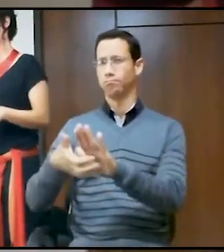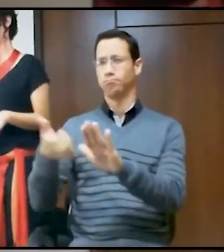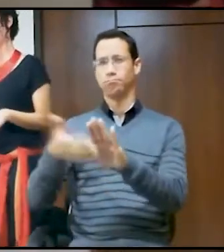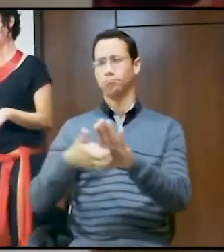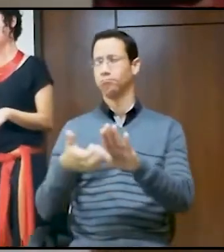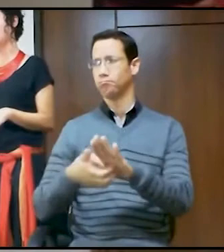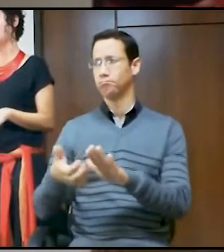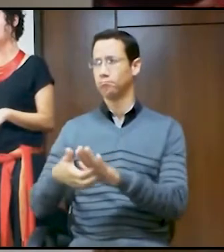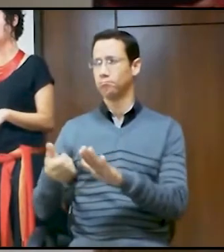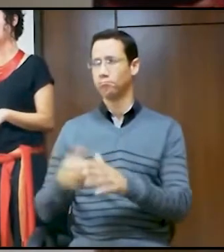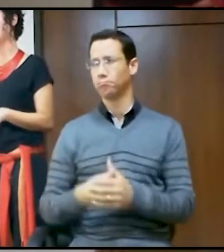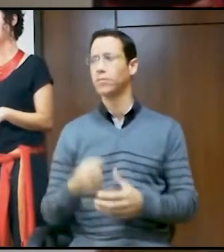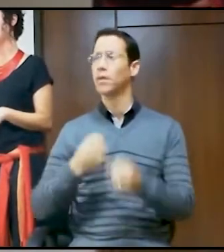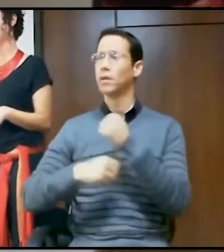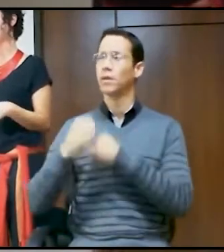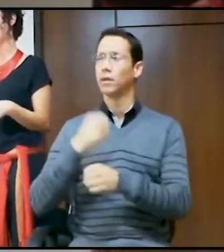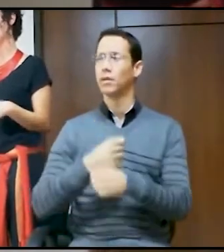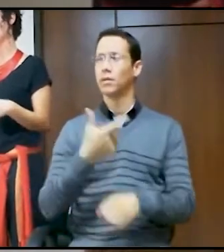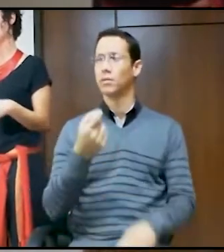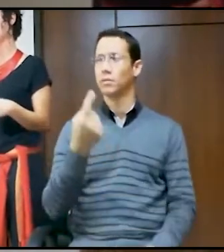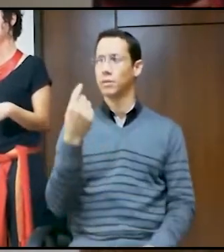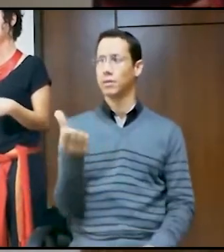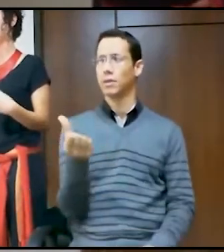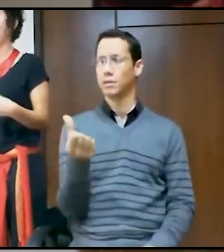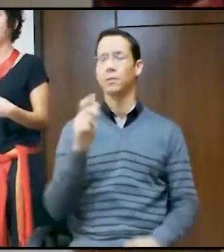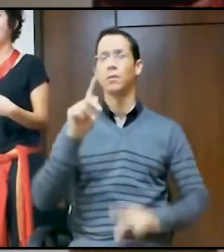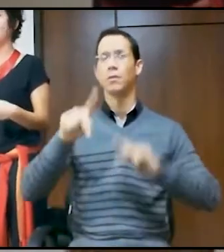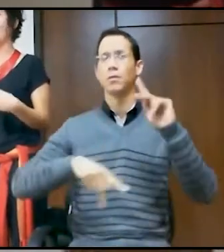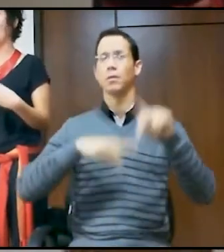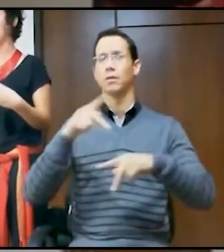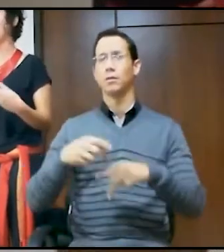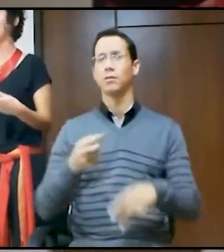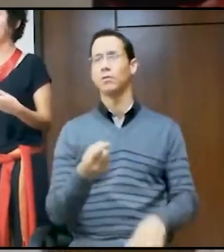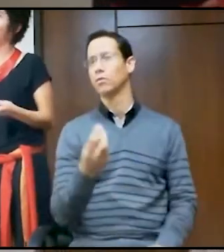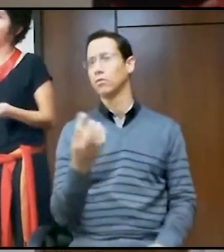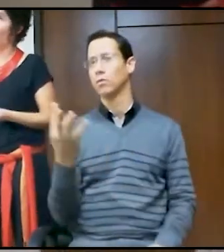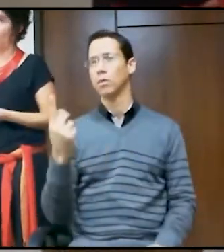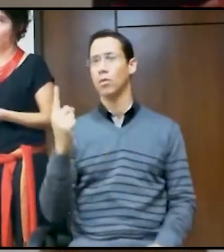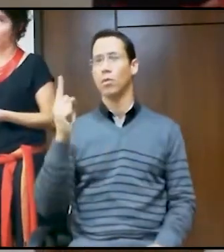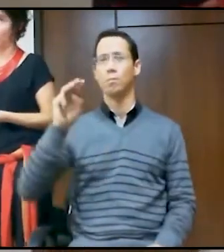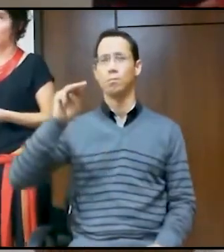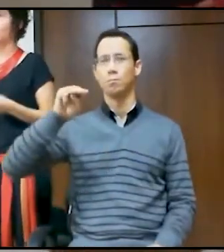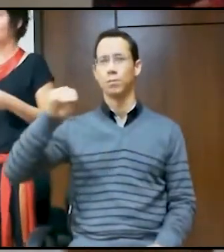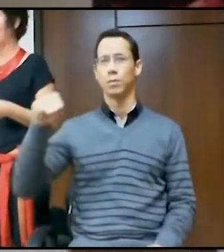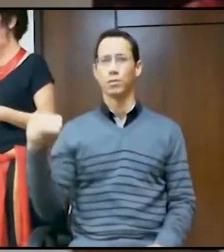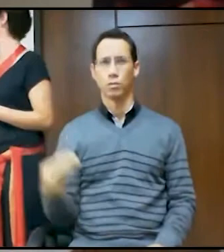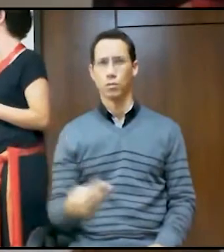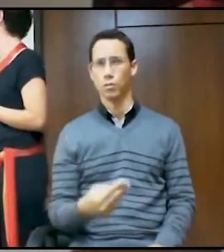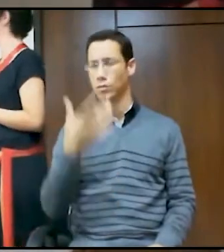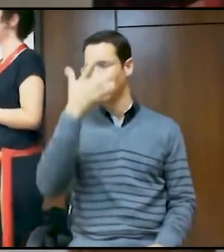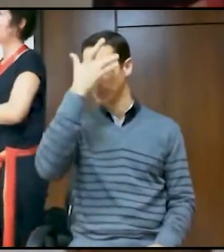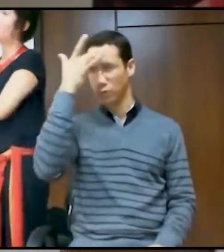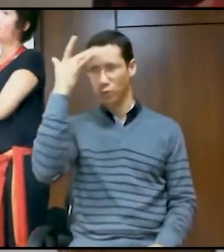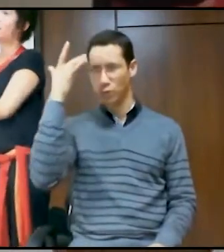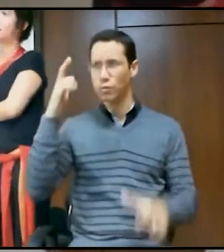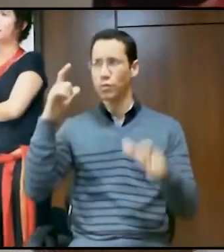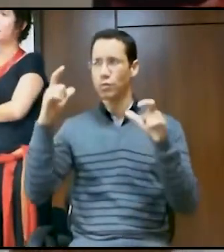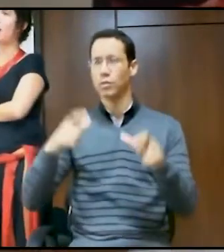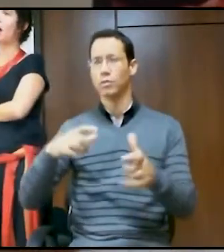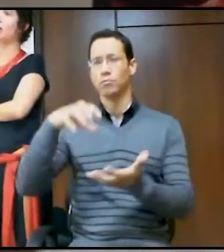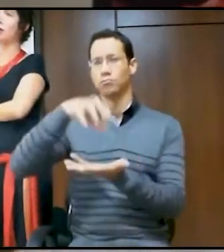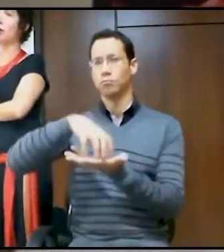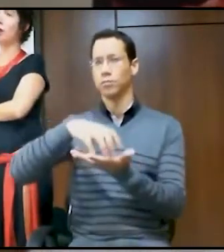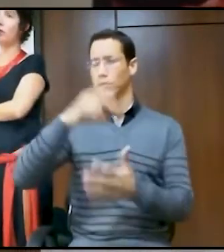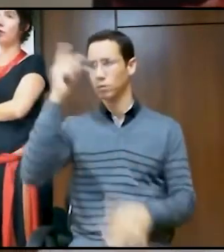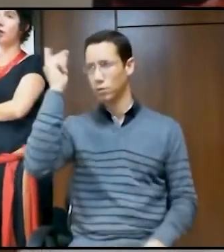são dados de 2016. Isso dá uma população de praticamente 1 milhão de pessoas só na região metropolitana de São